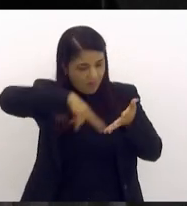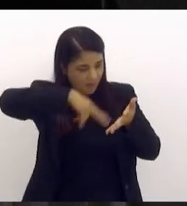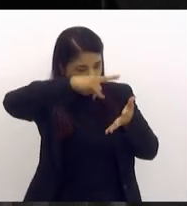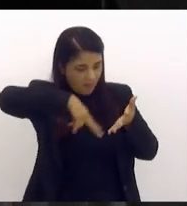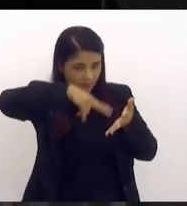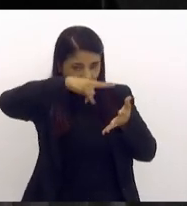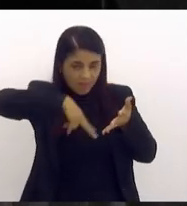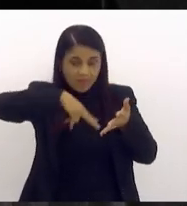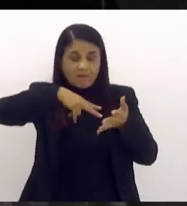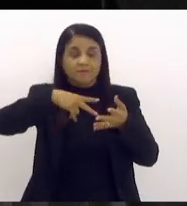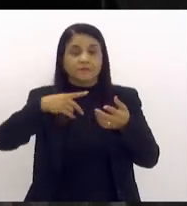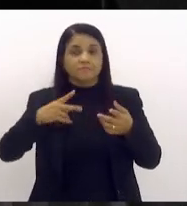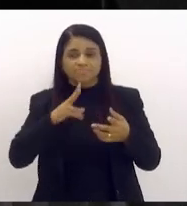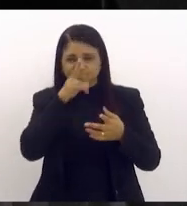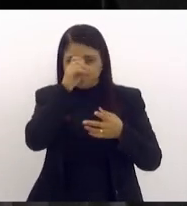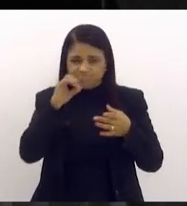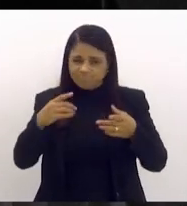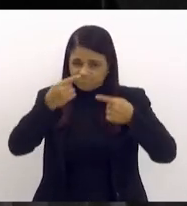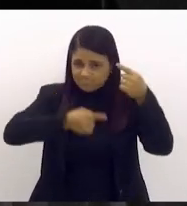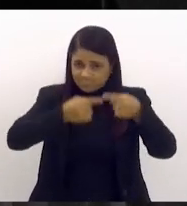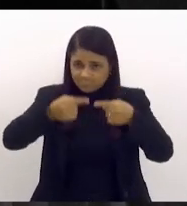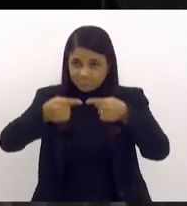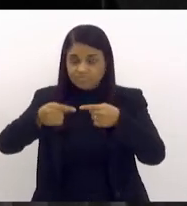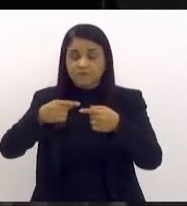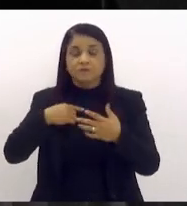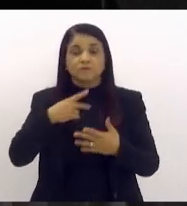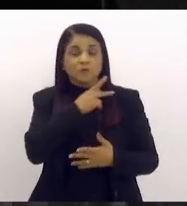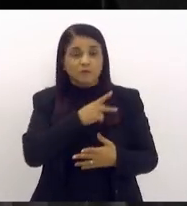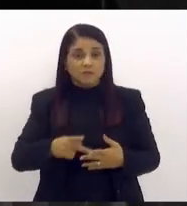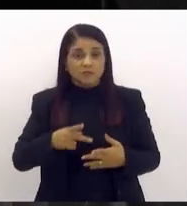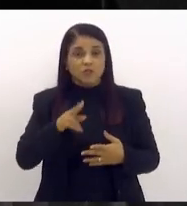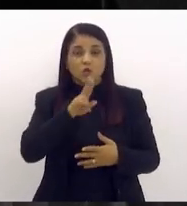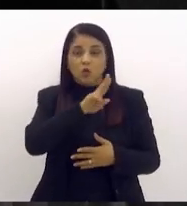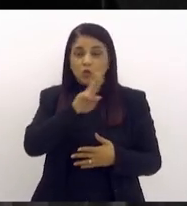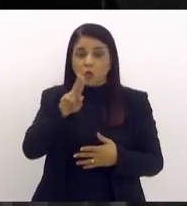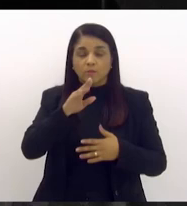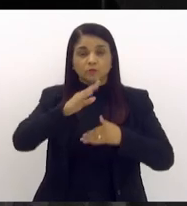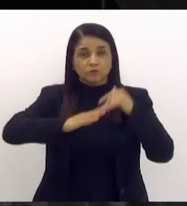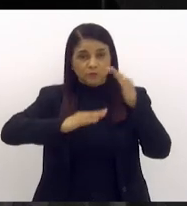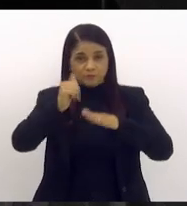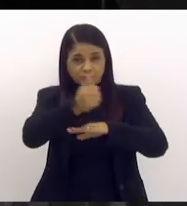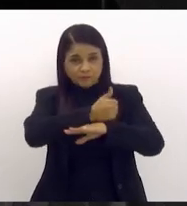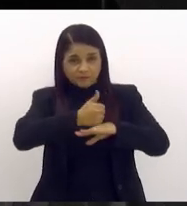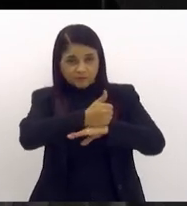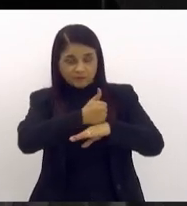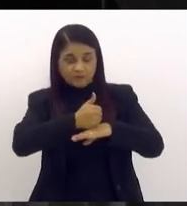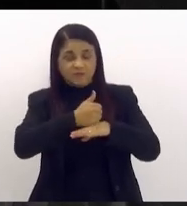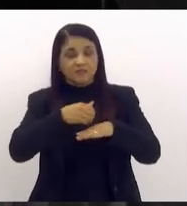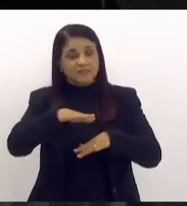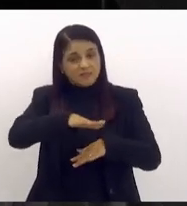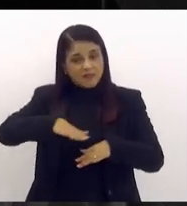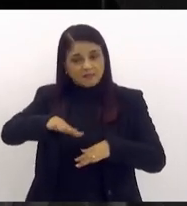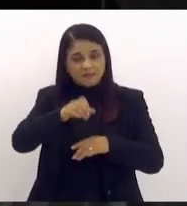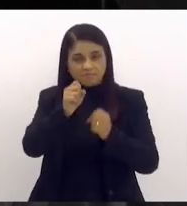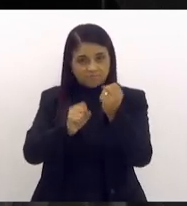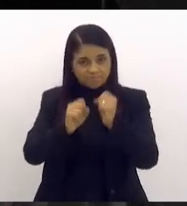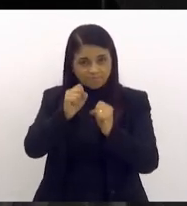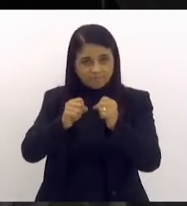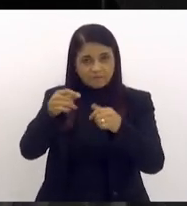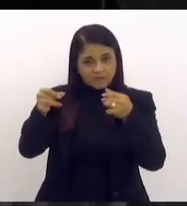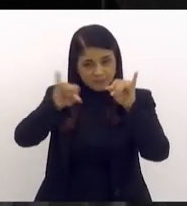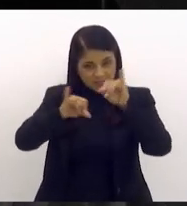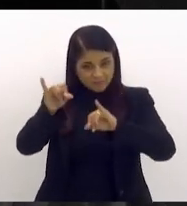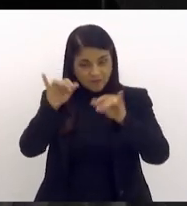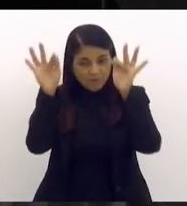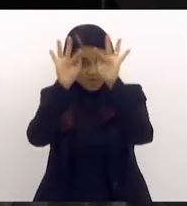fortalecer essa discussão eh o presidente ele fala aqui que em nome dos profissionais e indústria da área da química ele expressa a felicidade